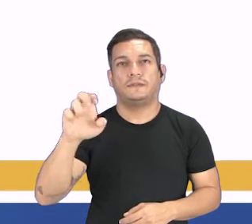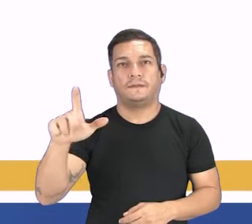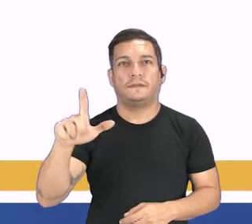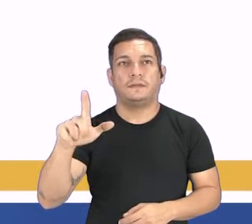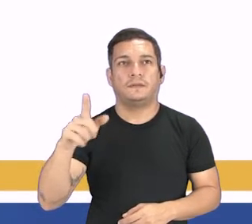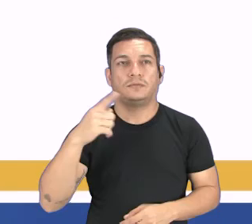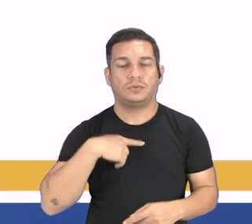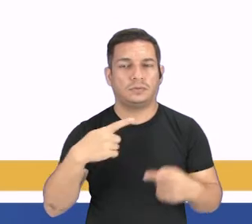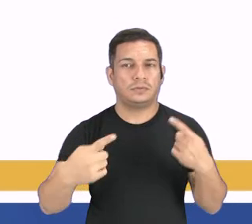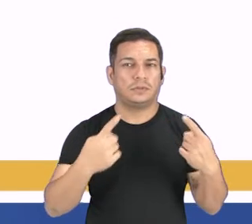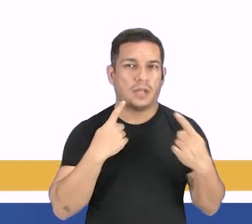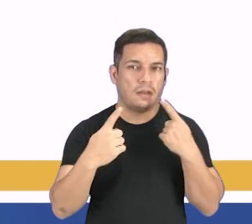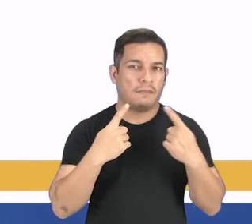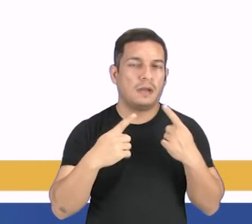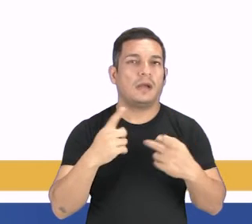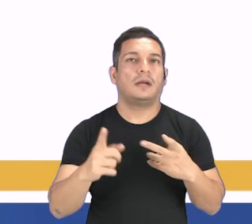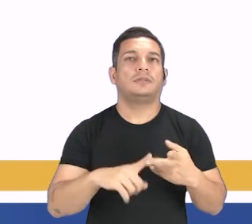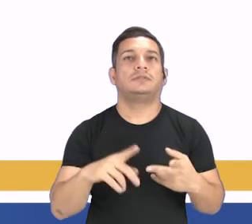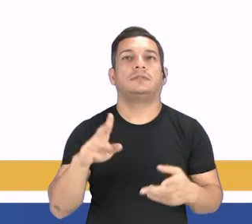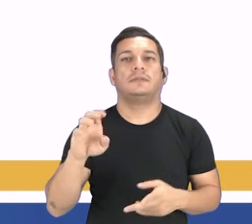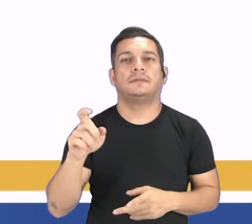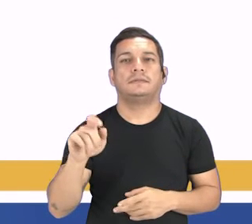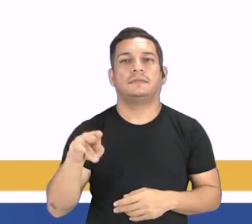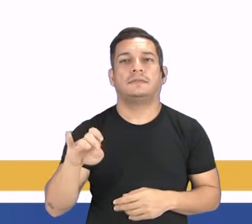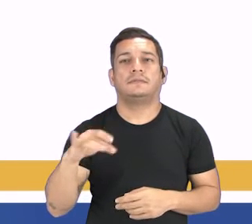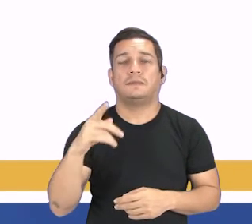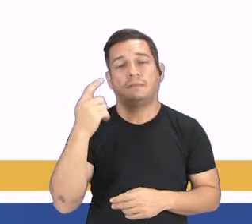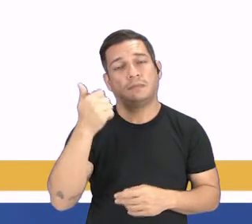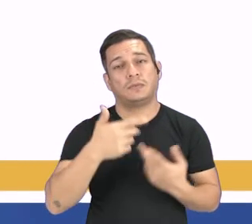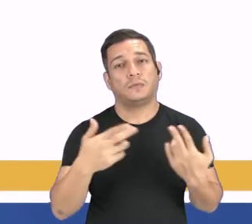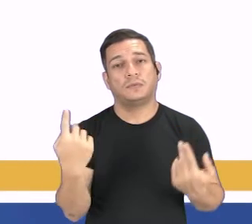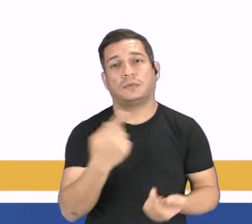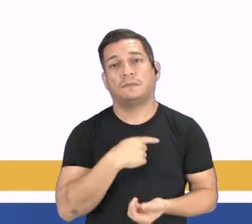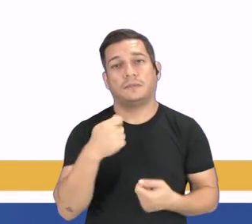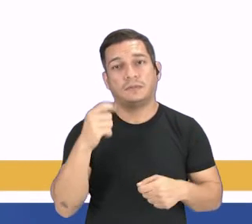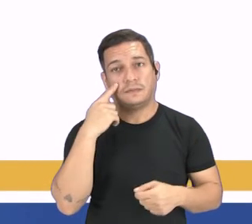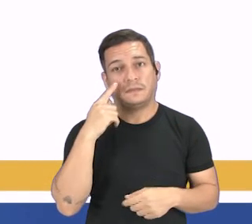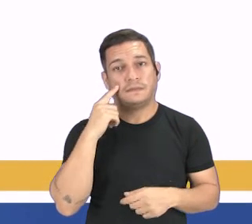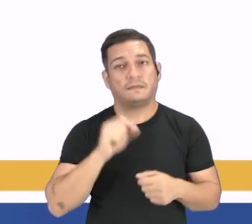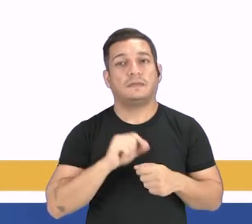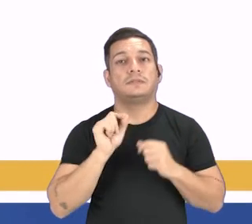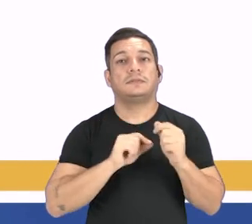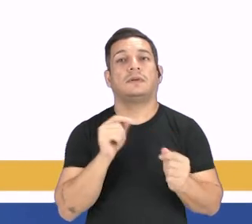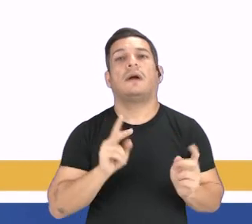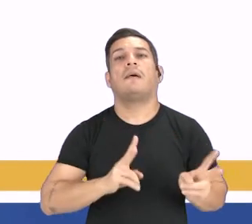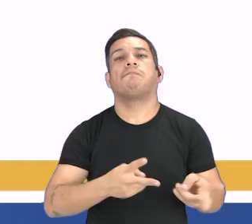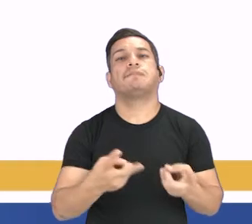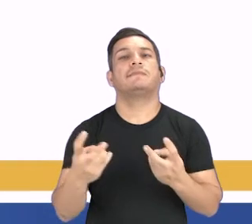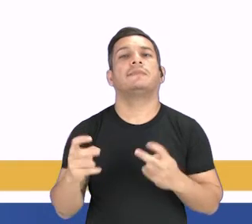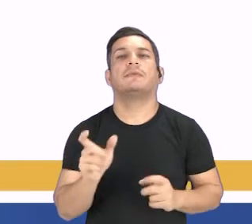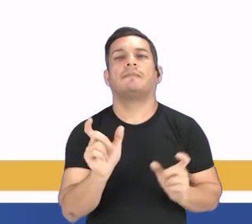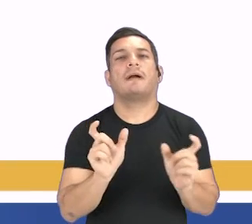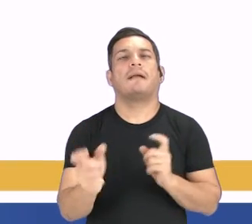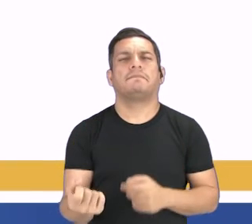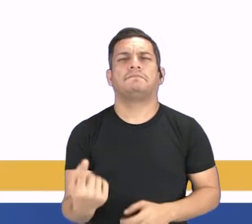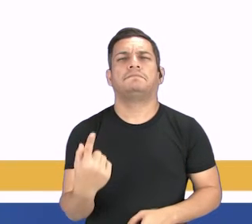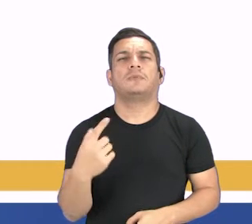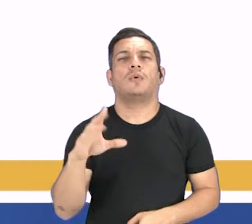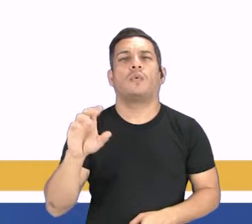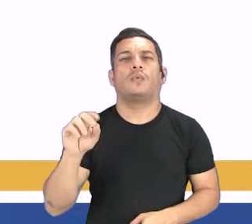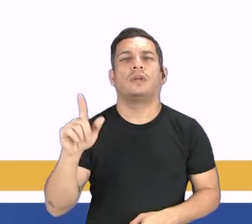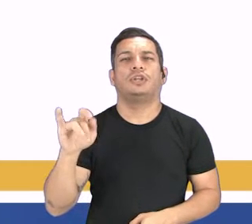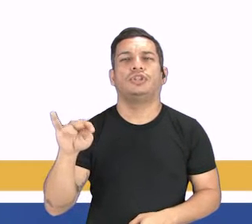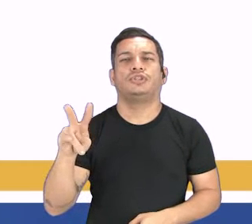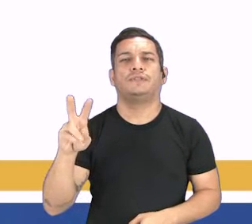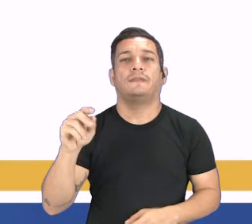e de debate. Então, a primeira coisa que a gente deve fazer é identificar os termos que a gente acha que são estranhos. Cognitivo,